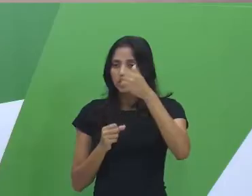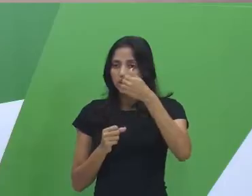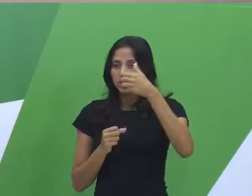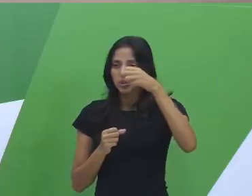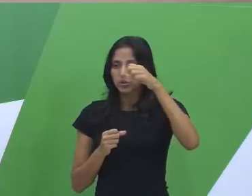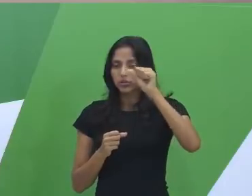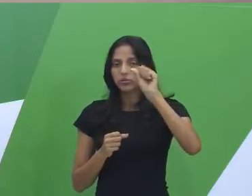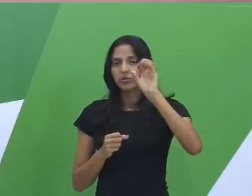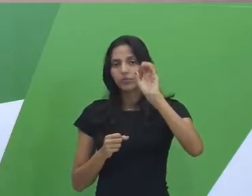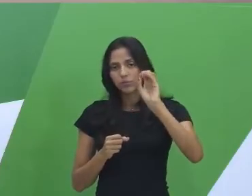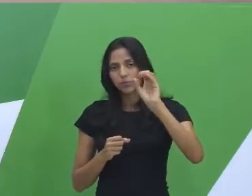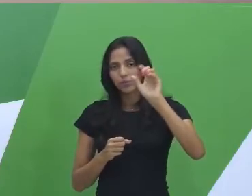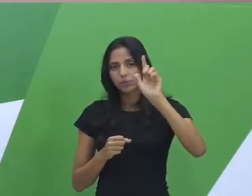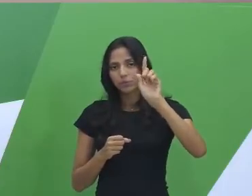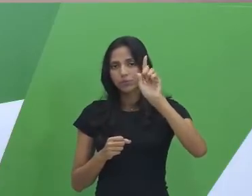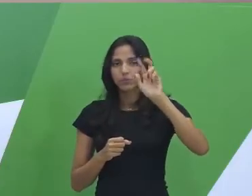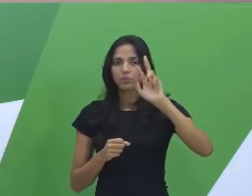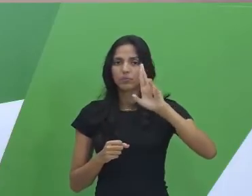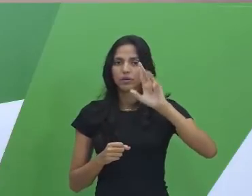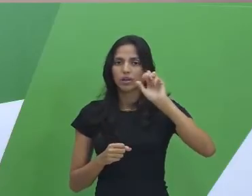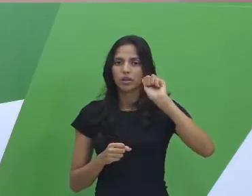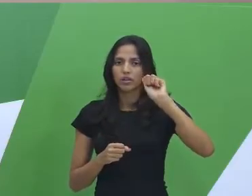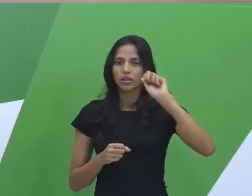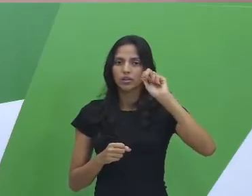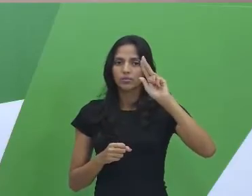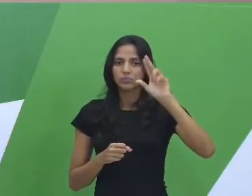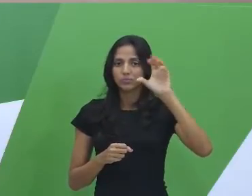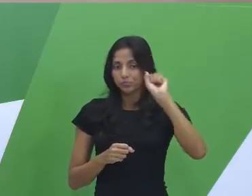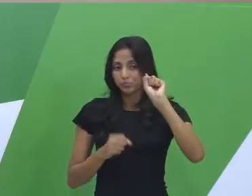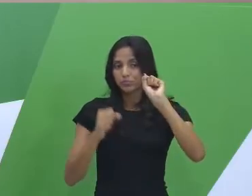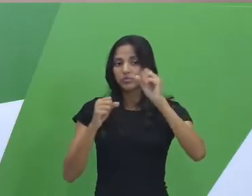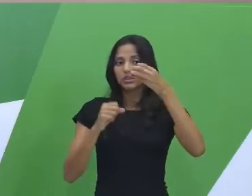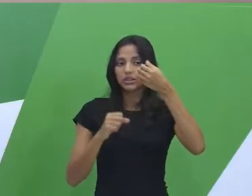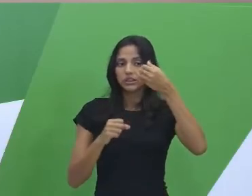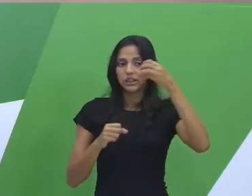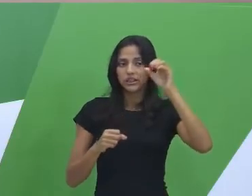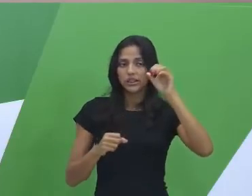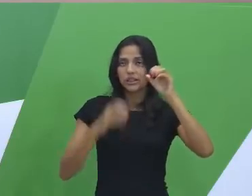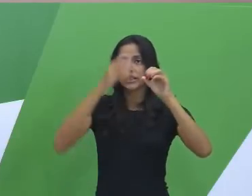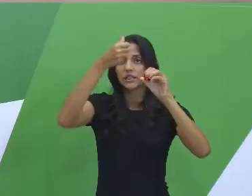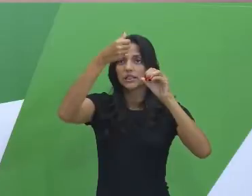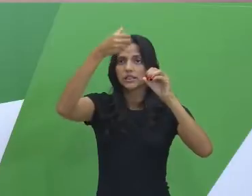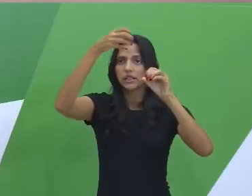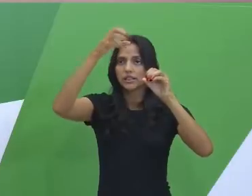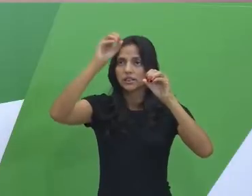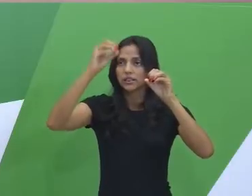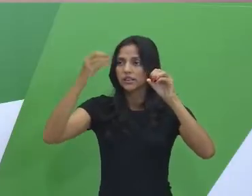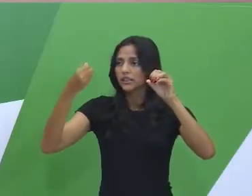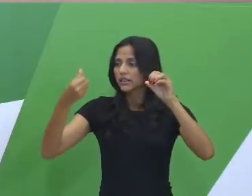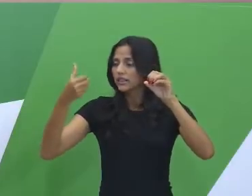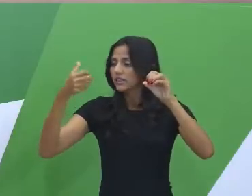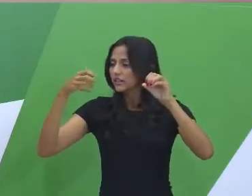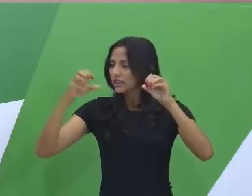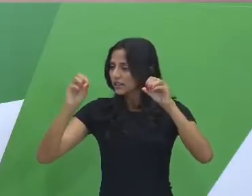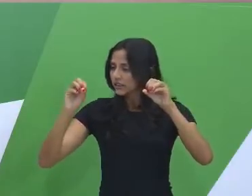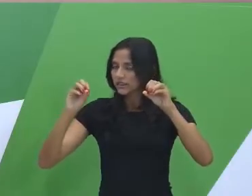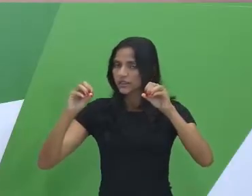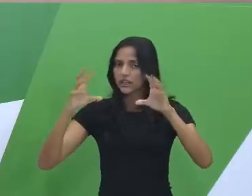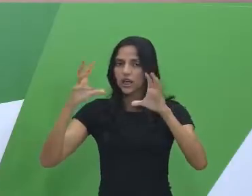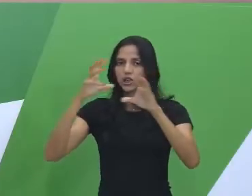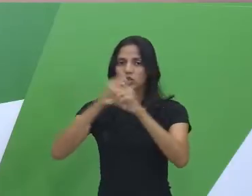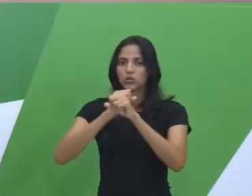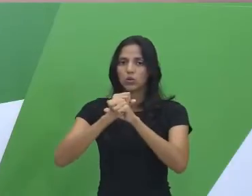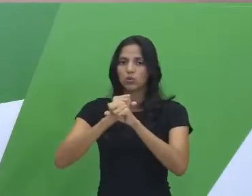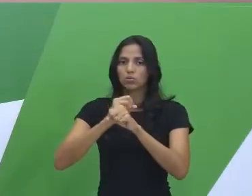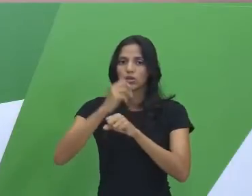Então, automaticamente, por isso que o triângulo equilátero, 60, 60, 60. Somando